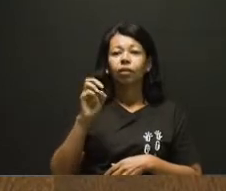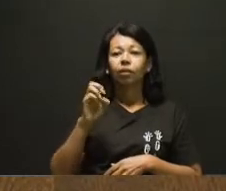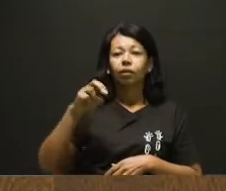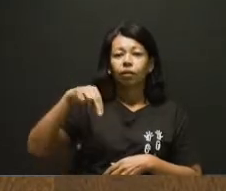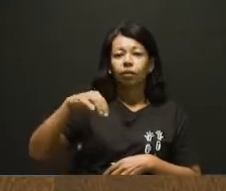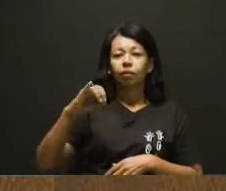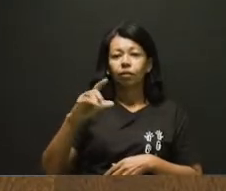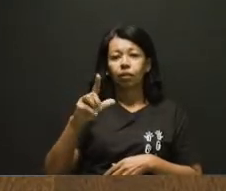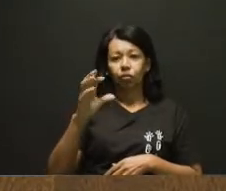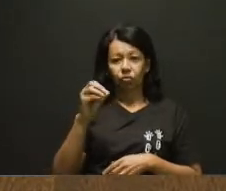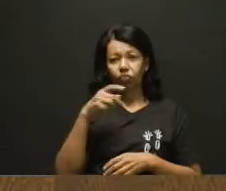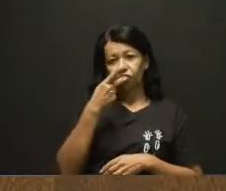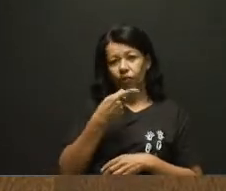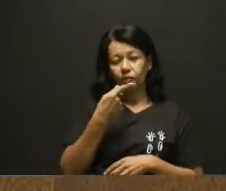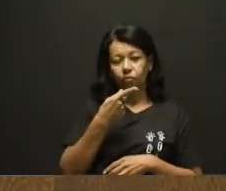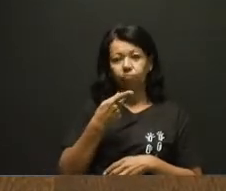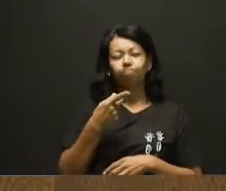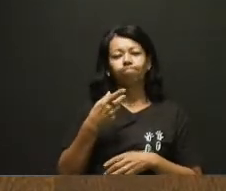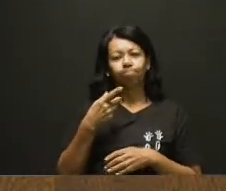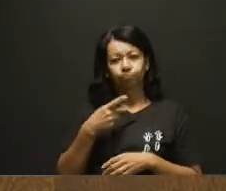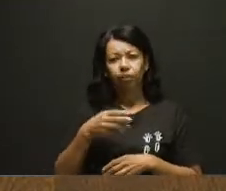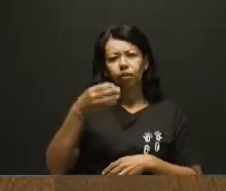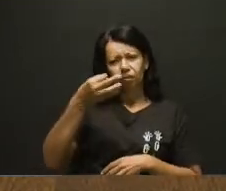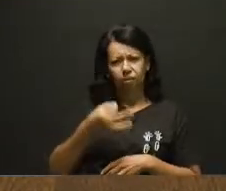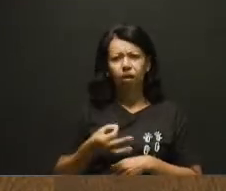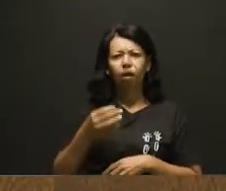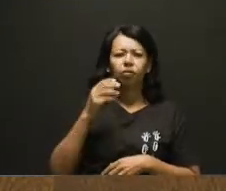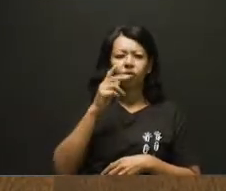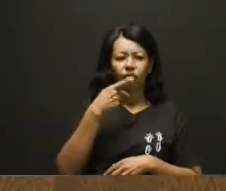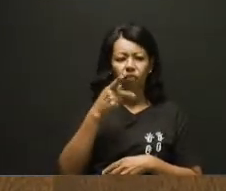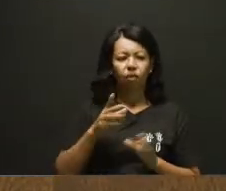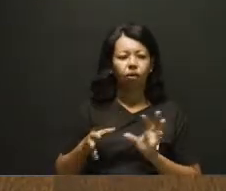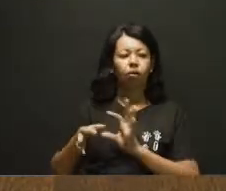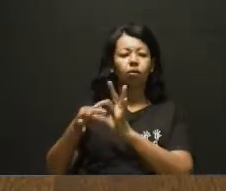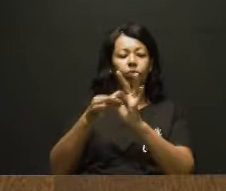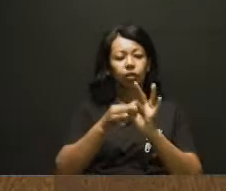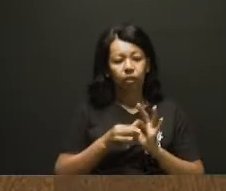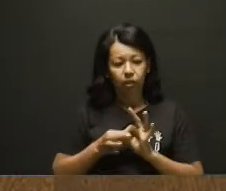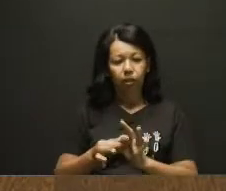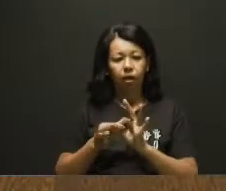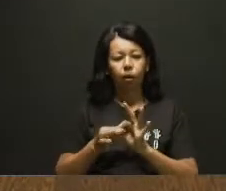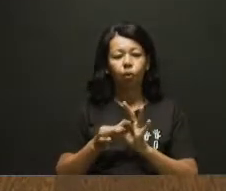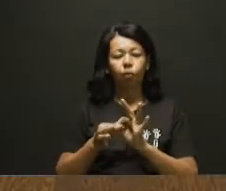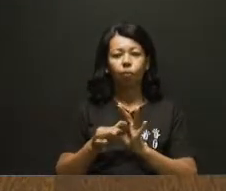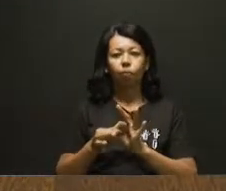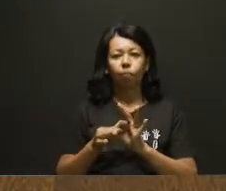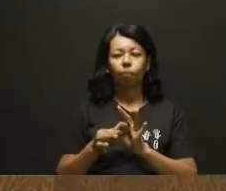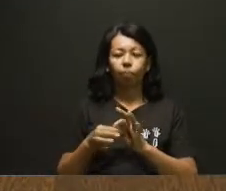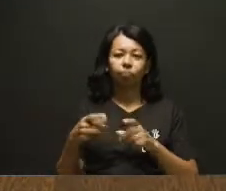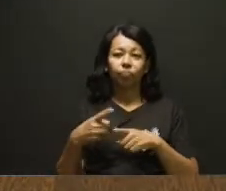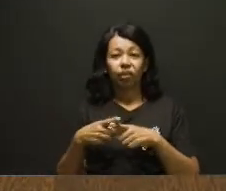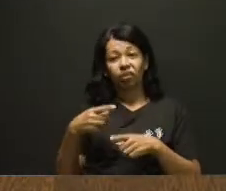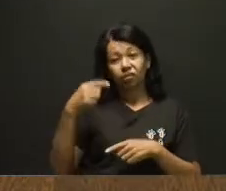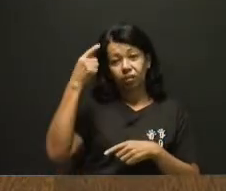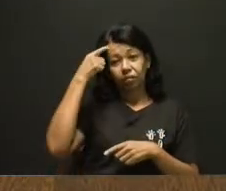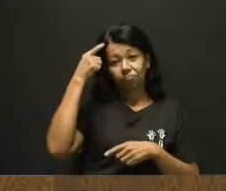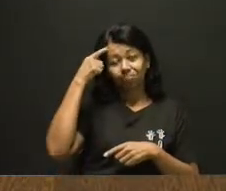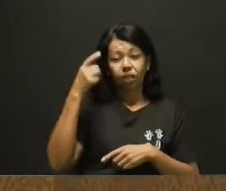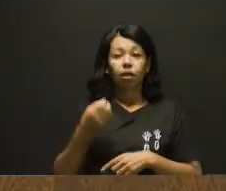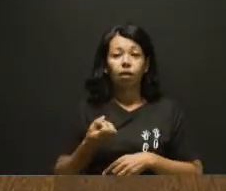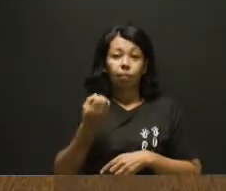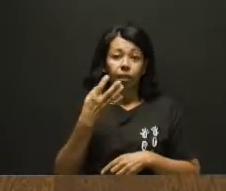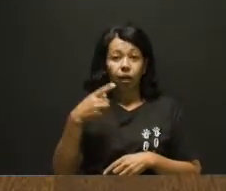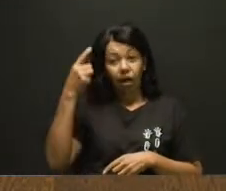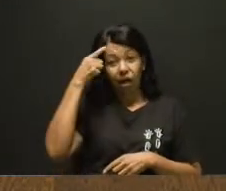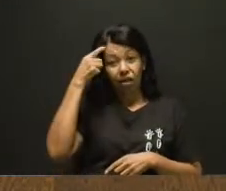colocou concordo com o senhor colocou a união de esforços vai pelo caminho achando que o machismo está